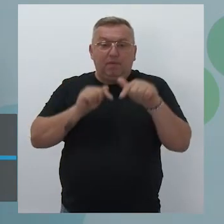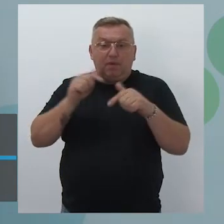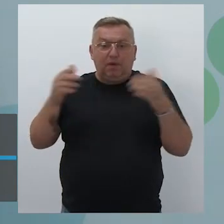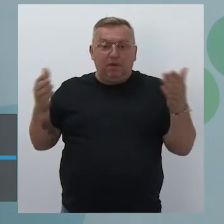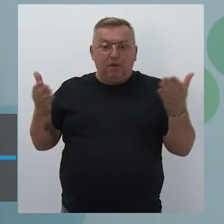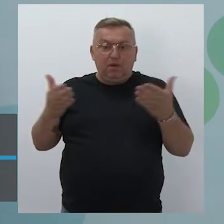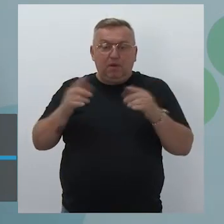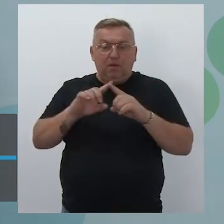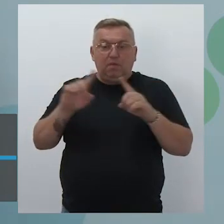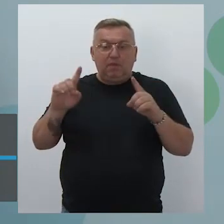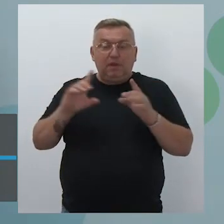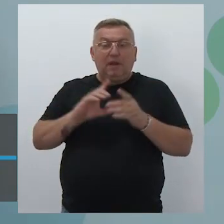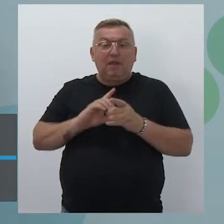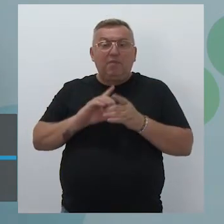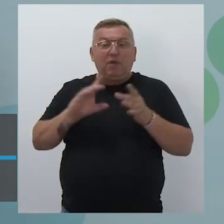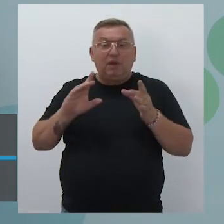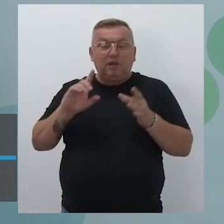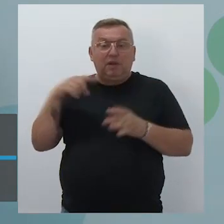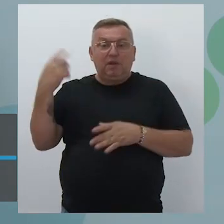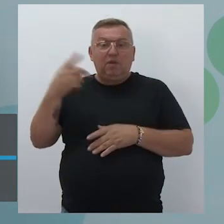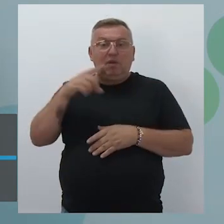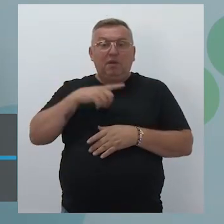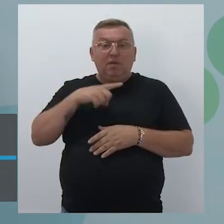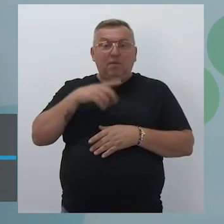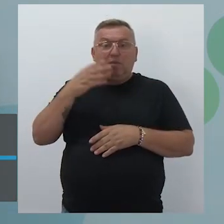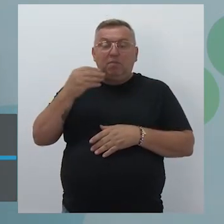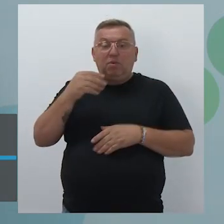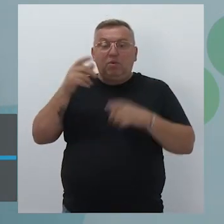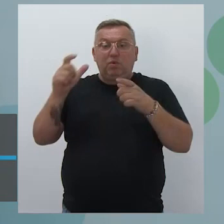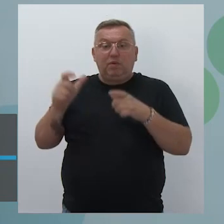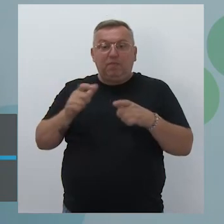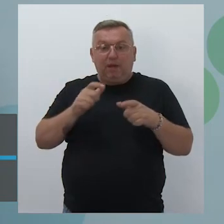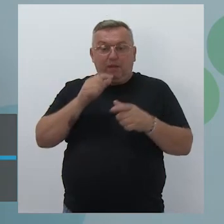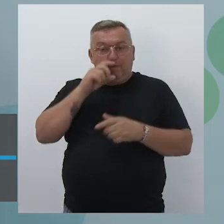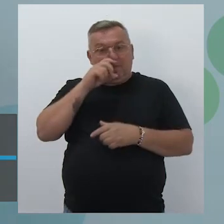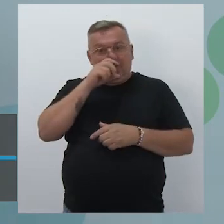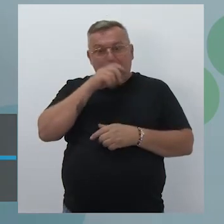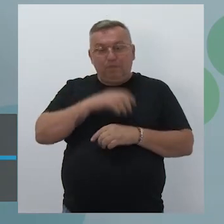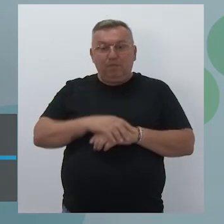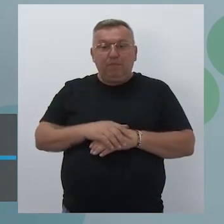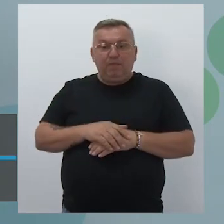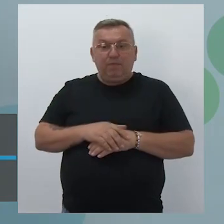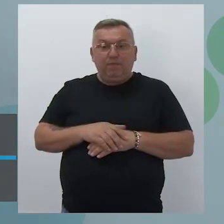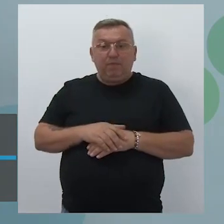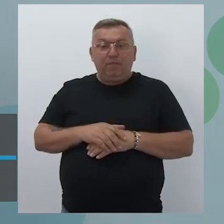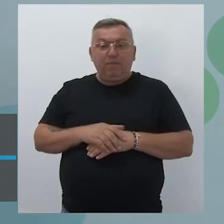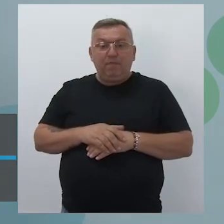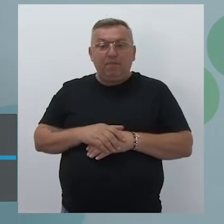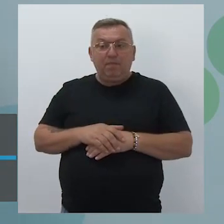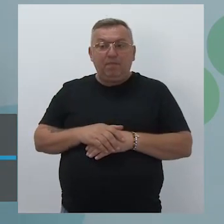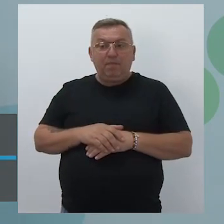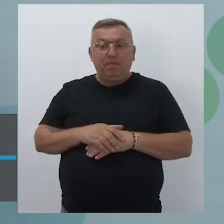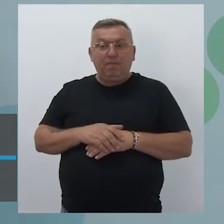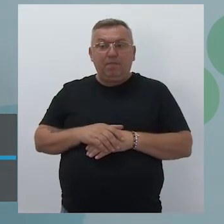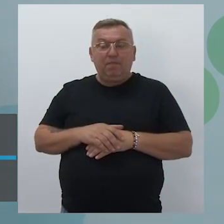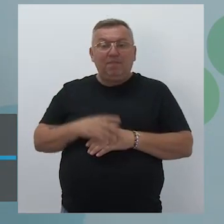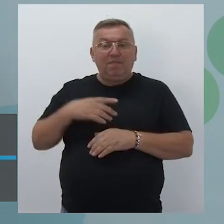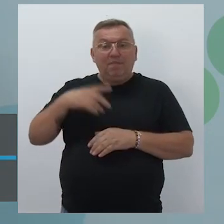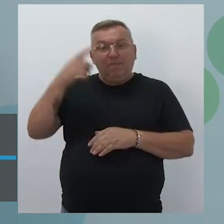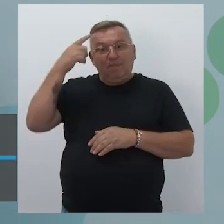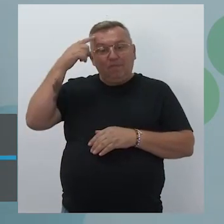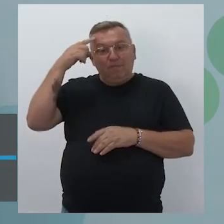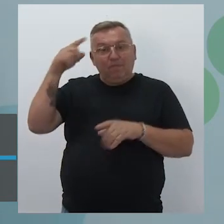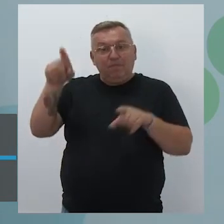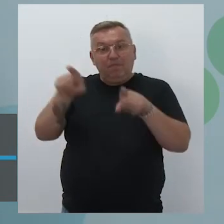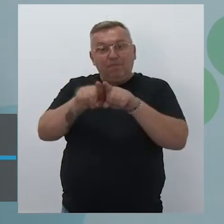contemporânea, mas é na democracia que nós temos muito espaço para empatia. É, e pensar